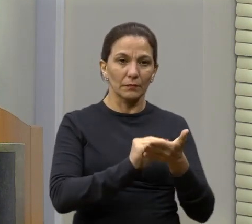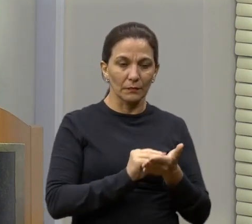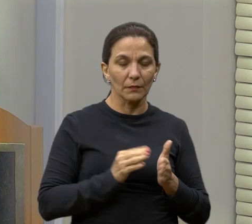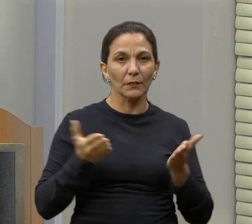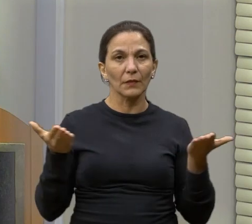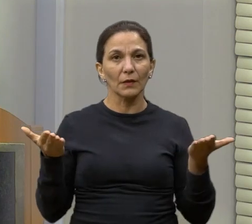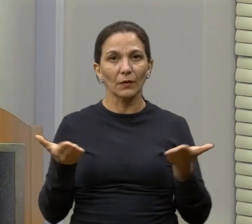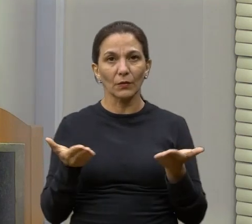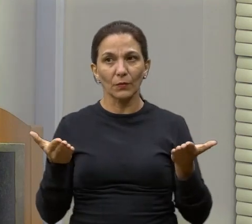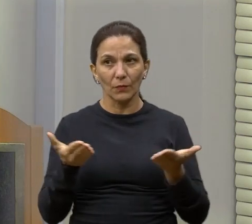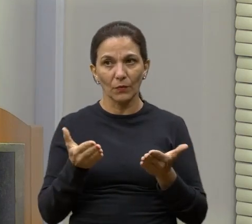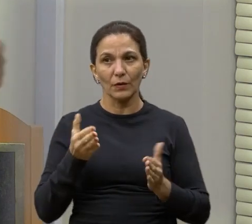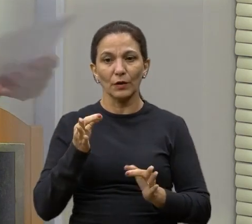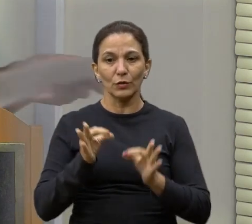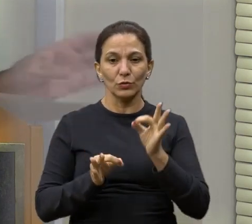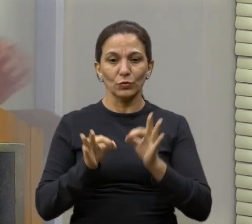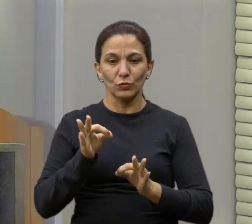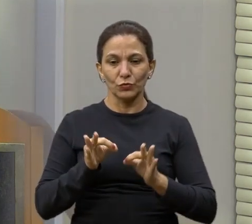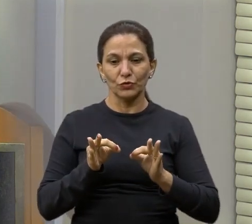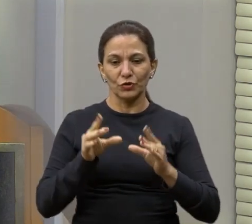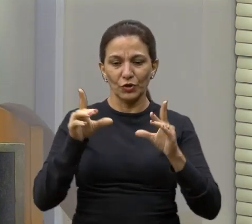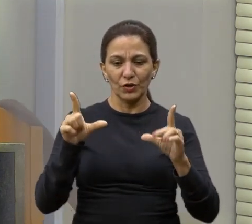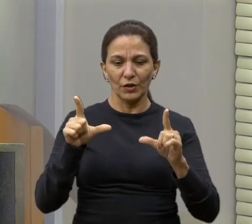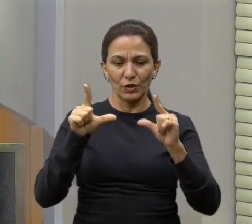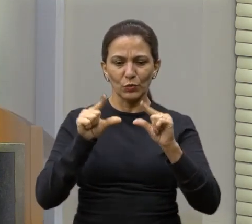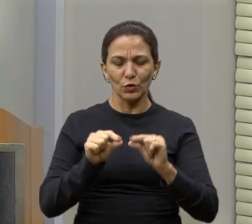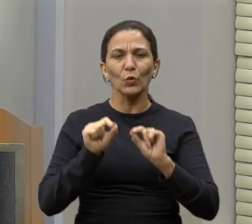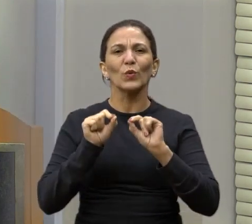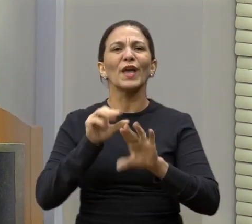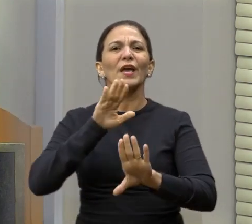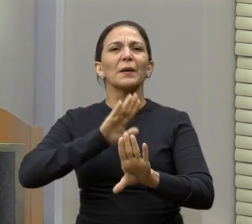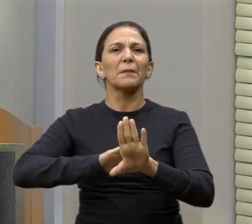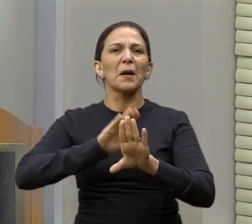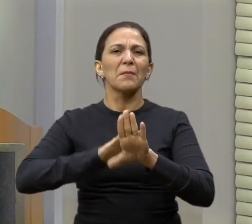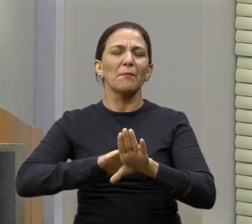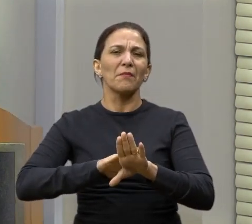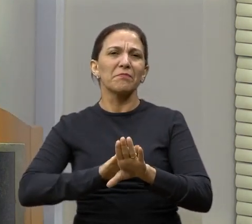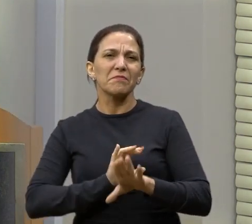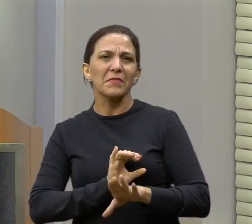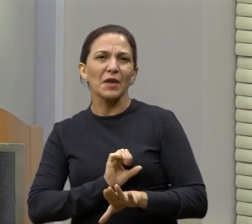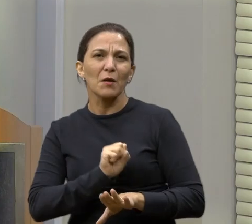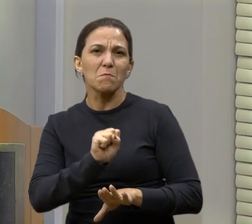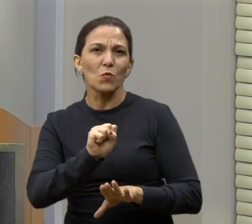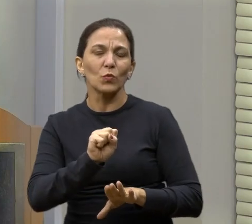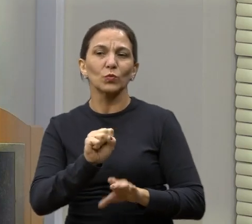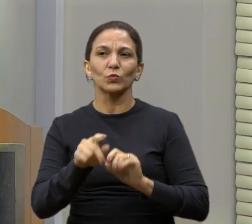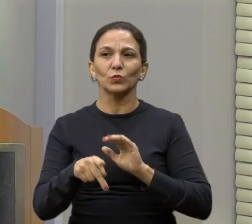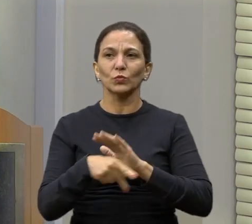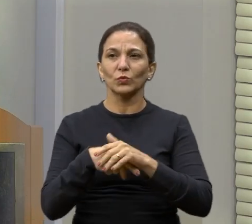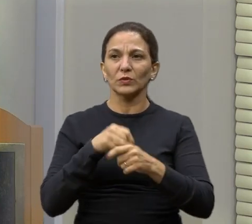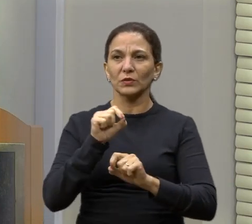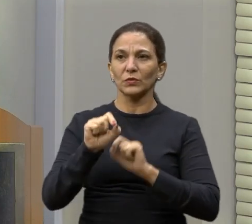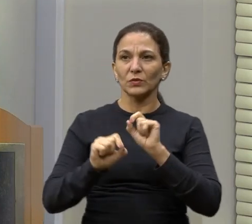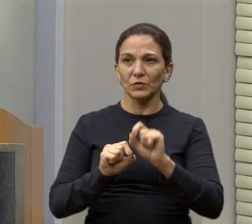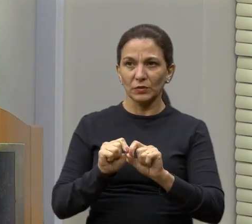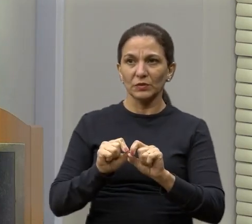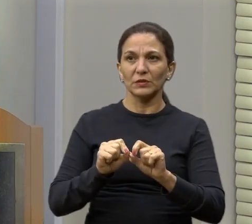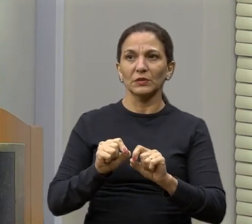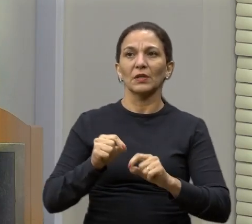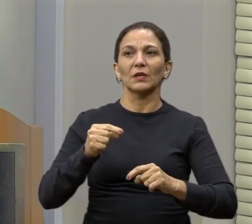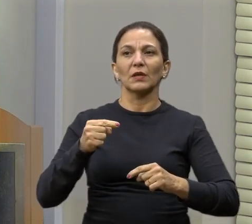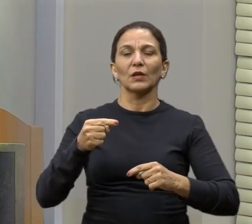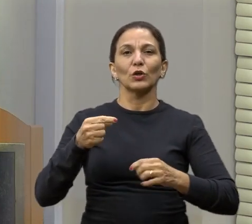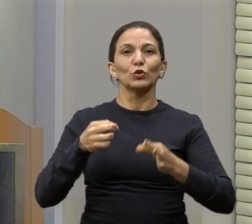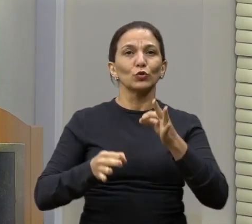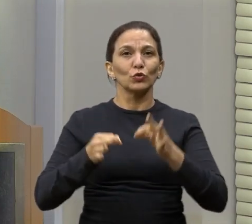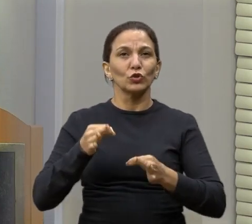agora reduzindo a justiça a ideologias e paixões. Estamos literalmente perdidos, porque a justiça virou instrumento de ideologia